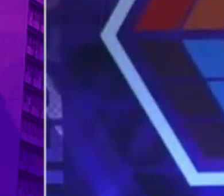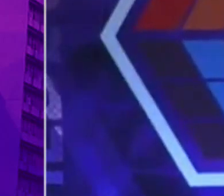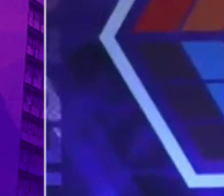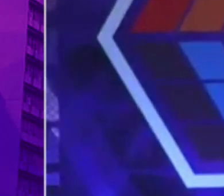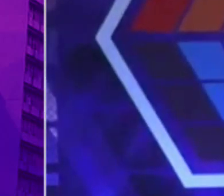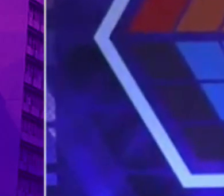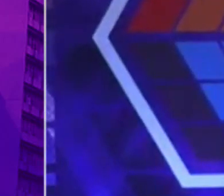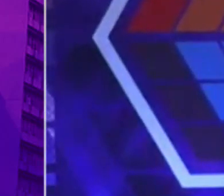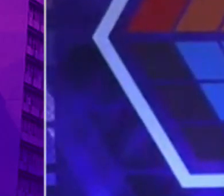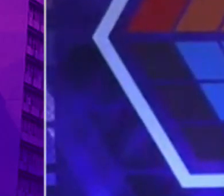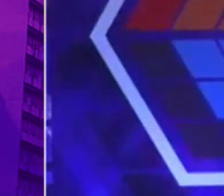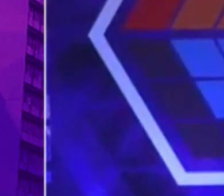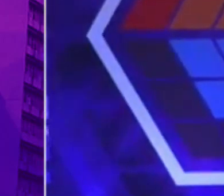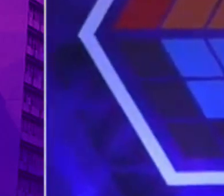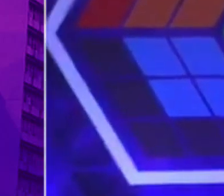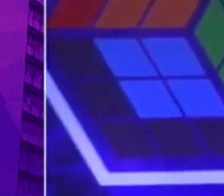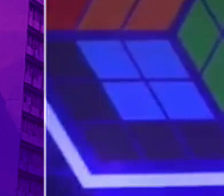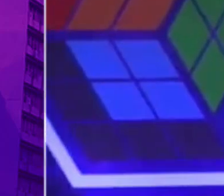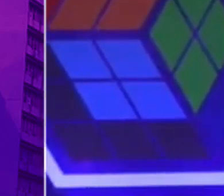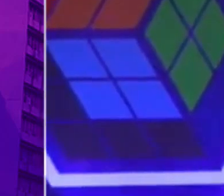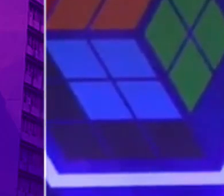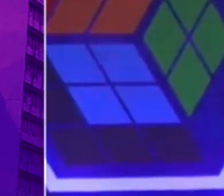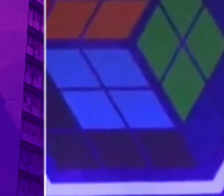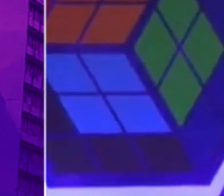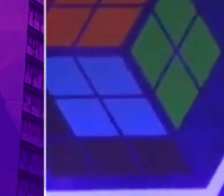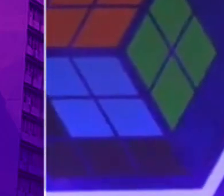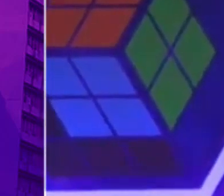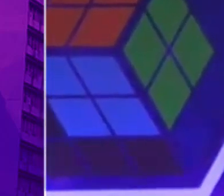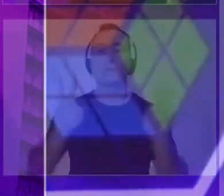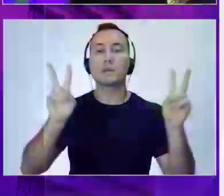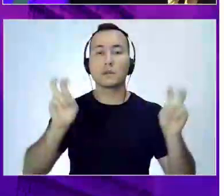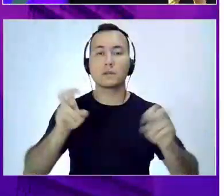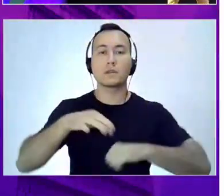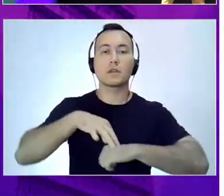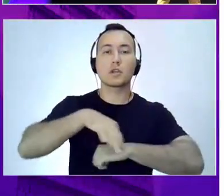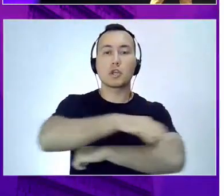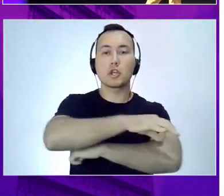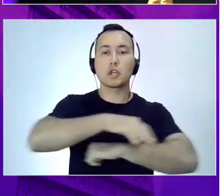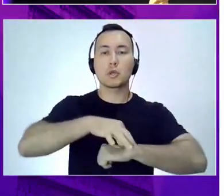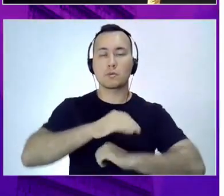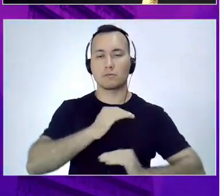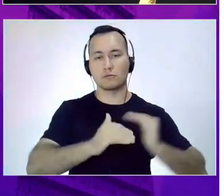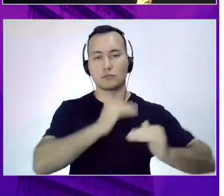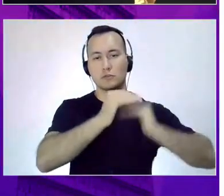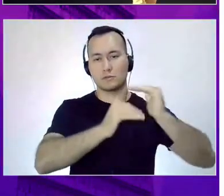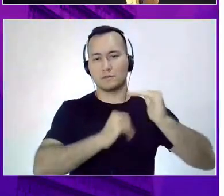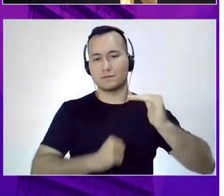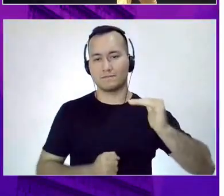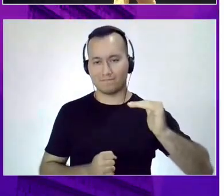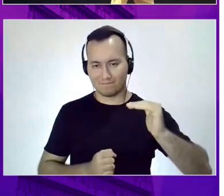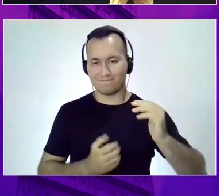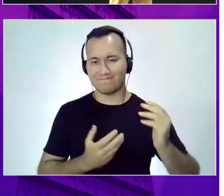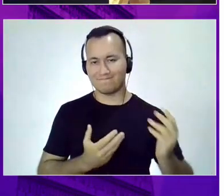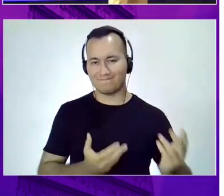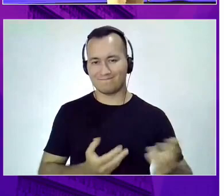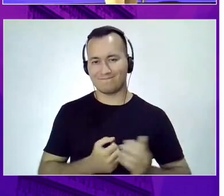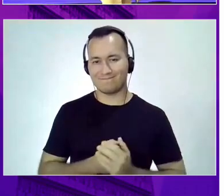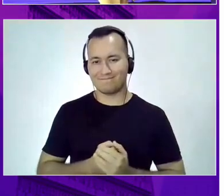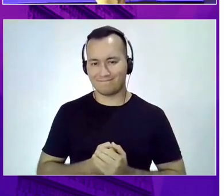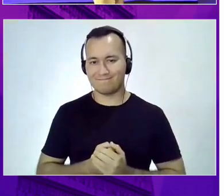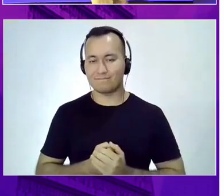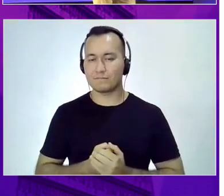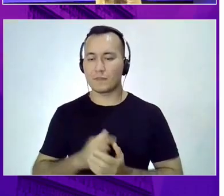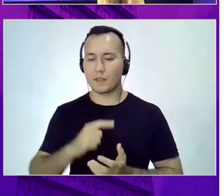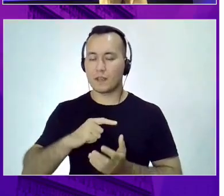Então, hoje vamos falar aqui sobre arquitetura evolutiva. Então, trazer um pouco de um case da empresa onde eu trabalho,